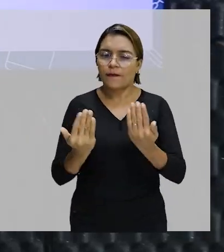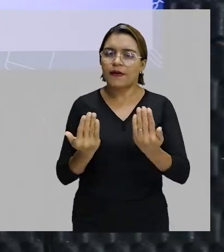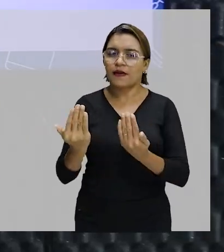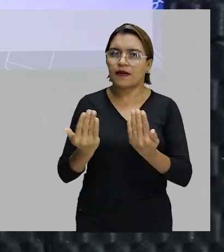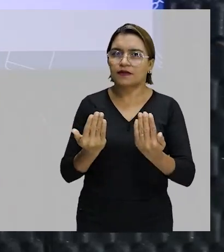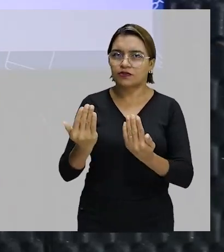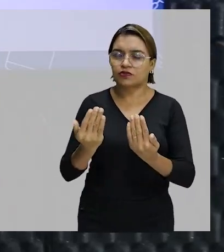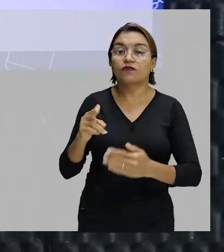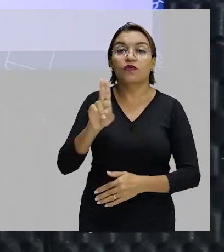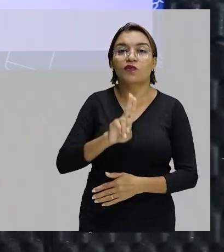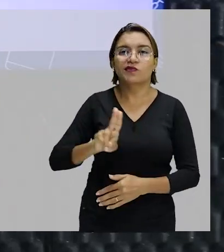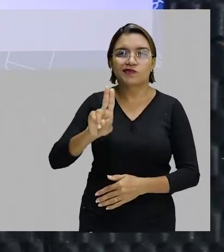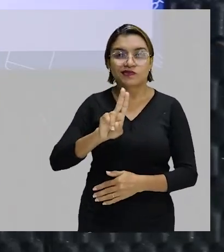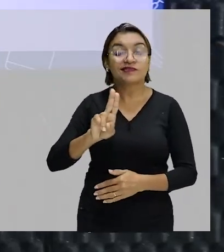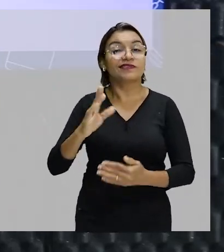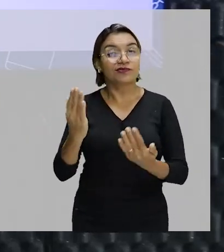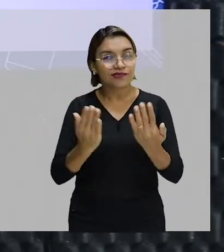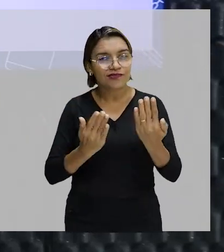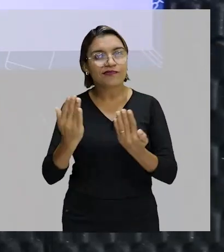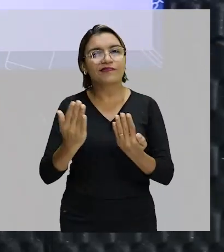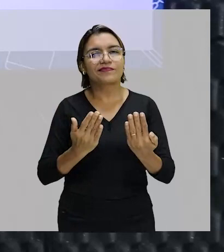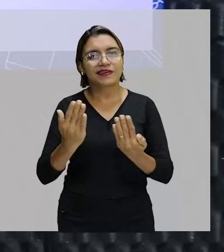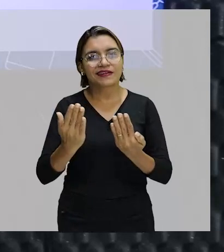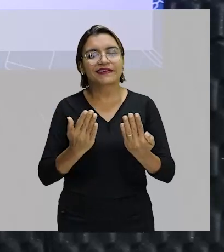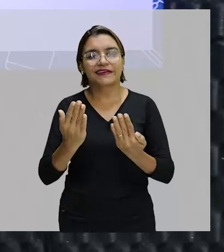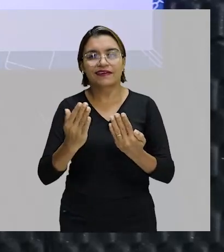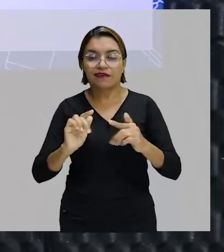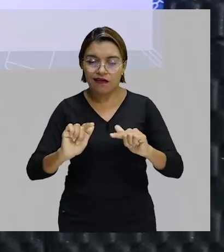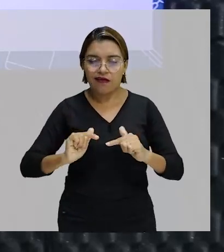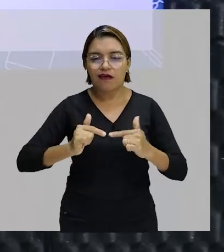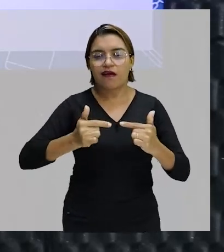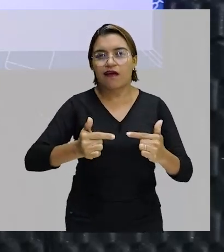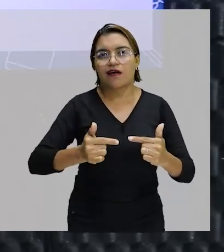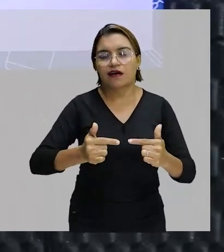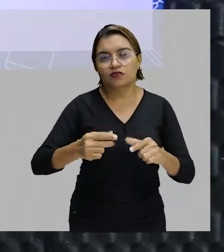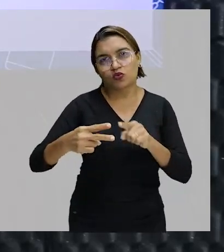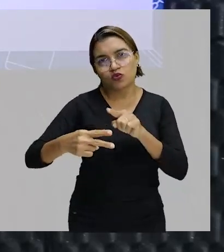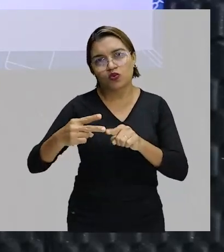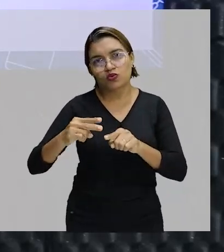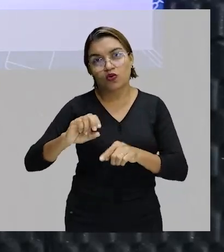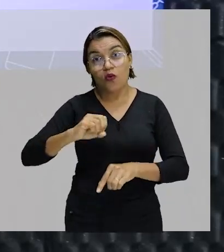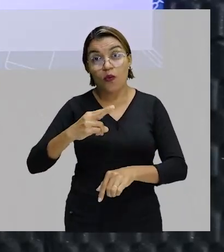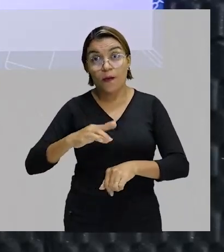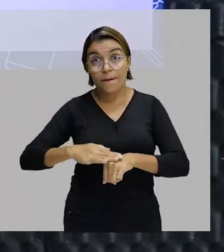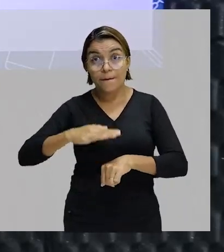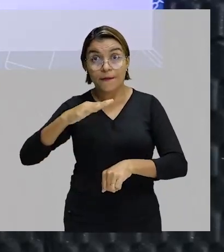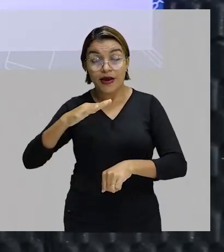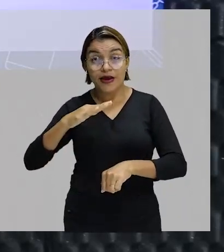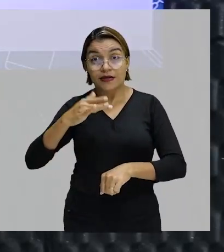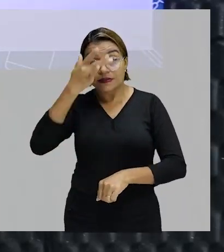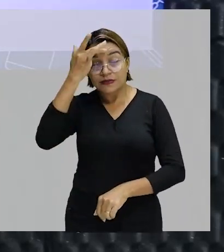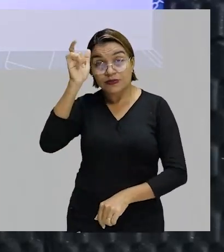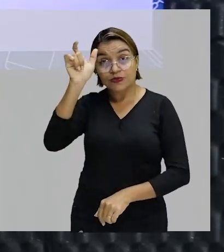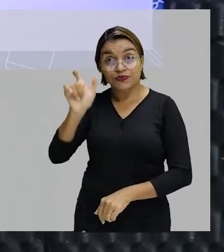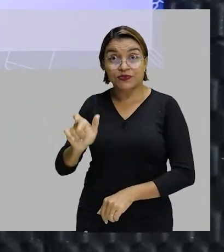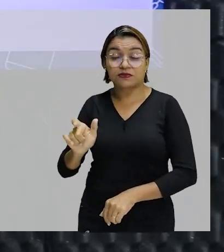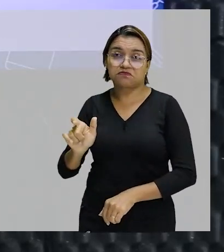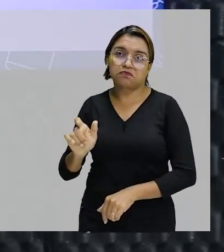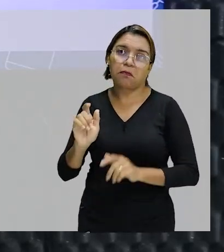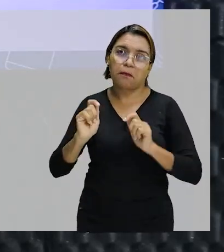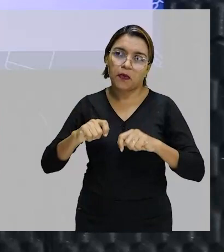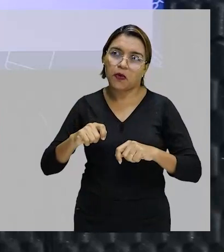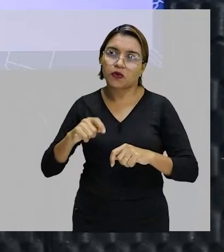nome diz, ele é usado para comparar ações entre 2 ou mais sujeitos. Esse sujeito pode